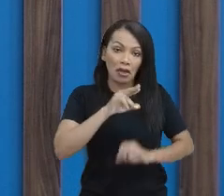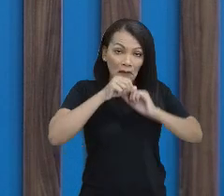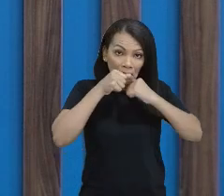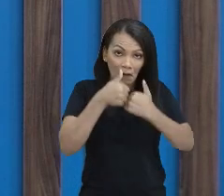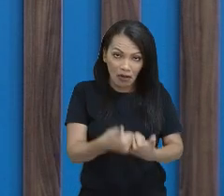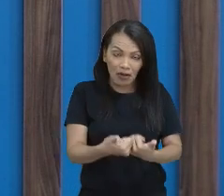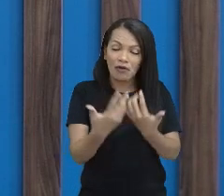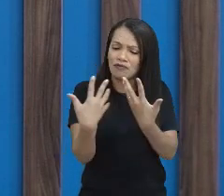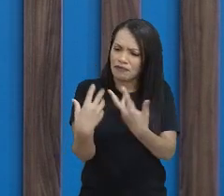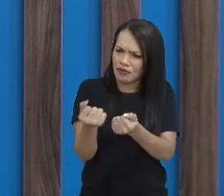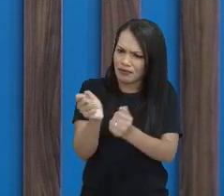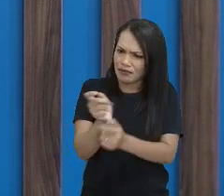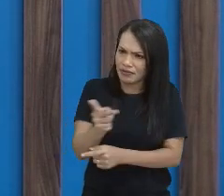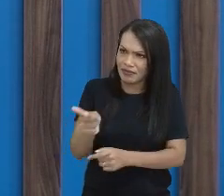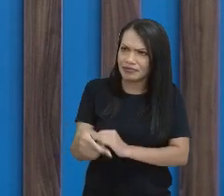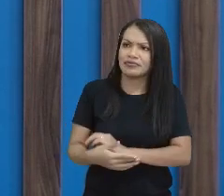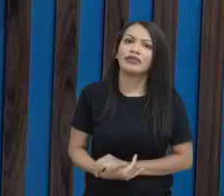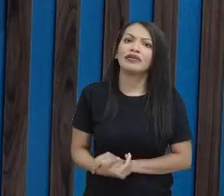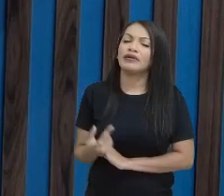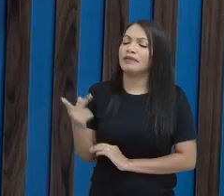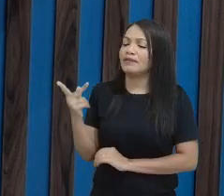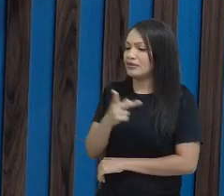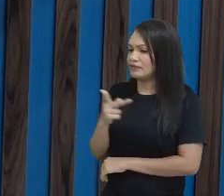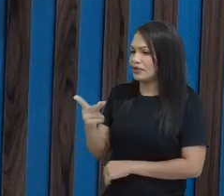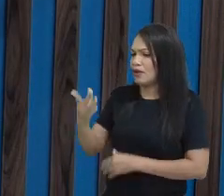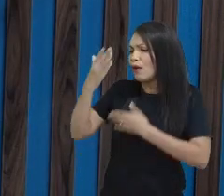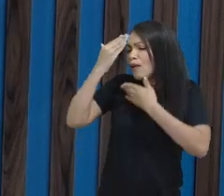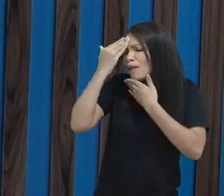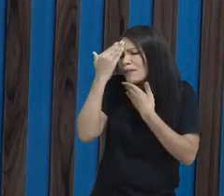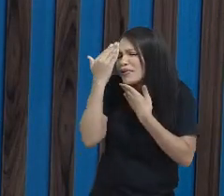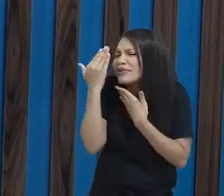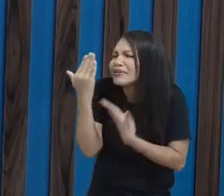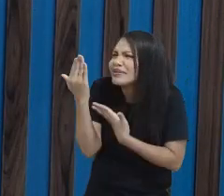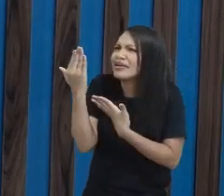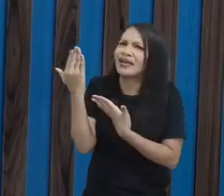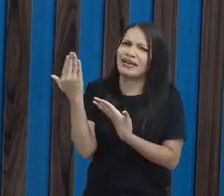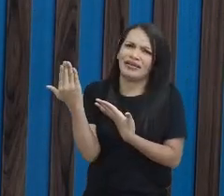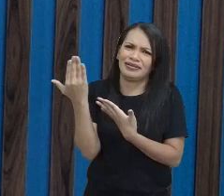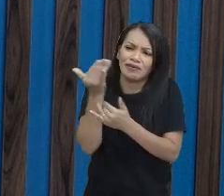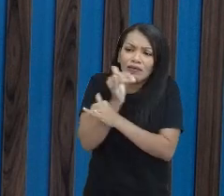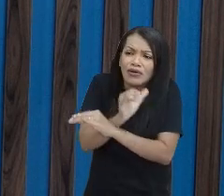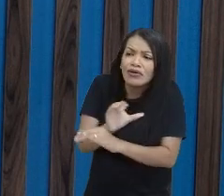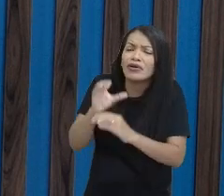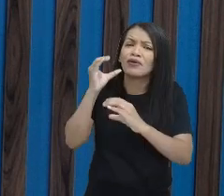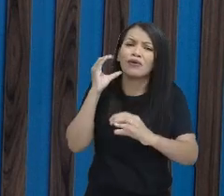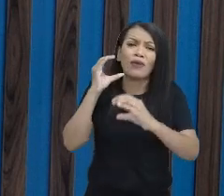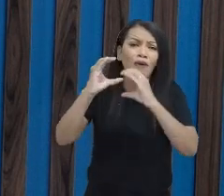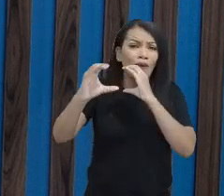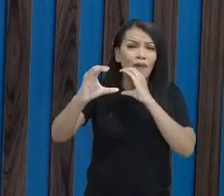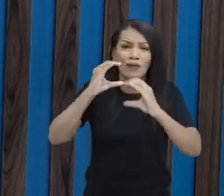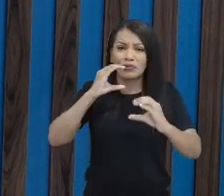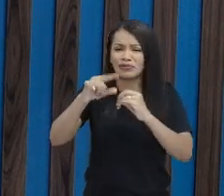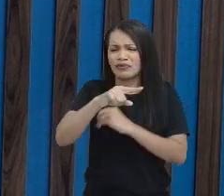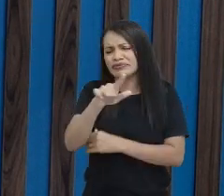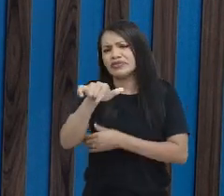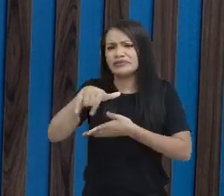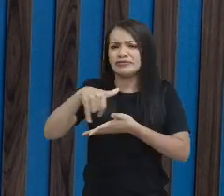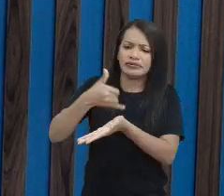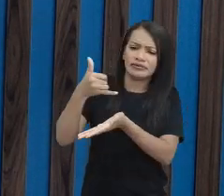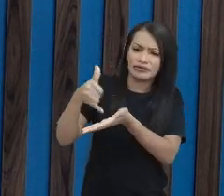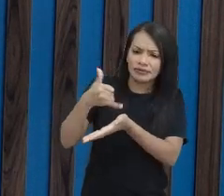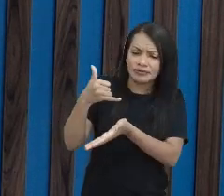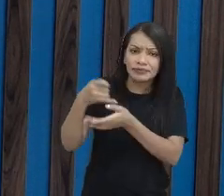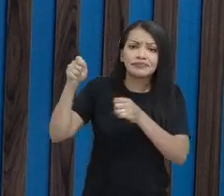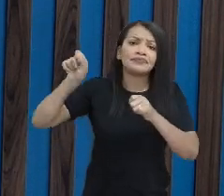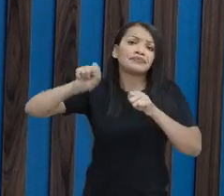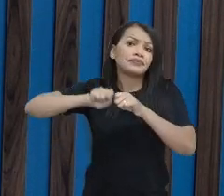lá, professora. Professora Adriana, muitíssimo obrigada pela sessão comunicados, Então, se inscrevam, façam